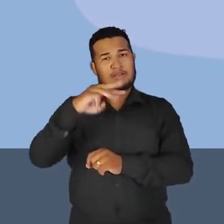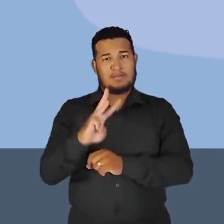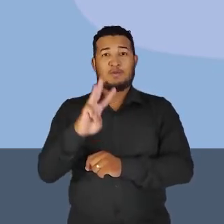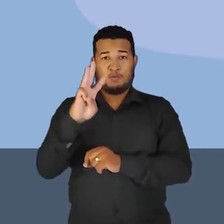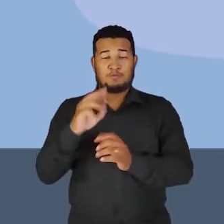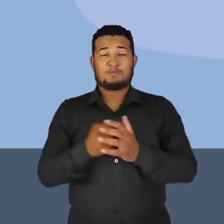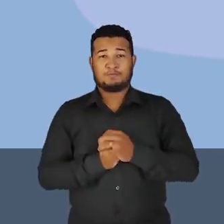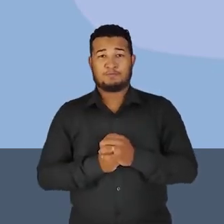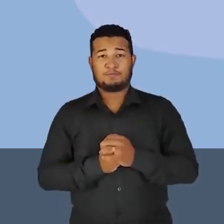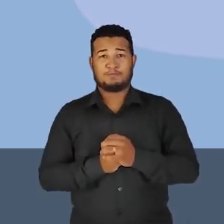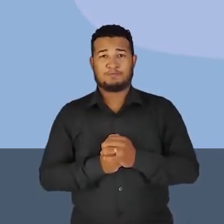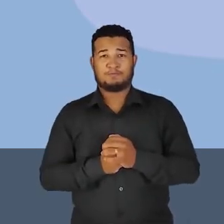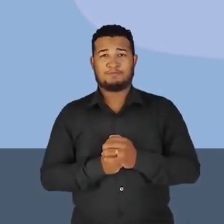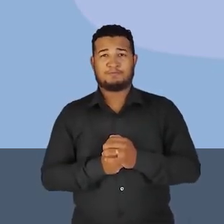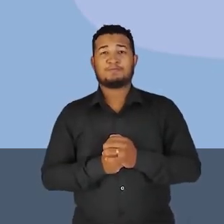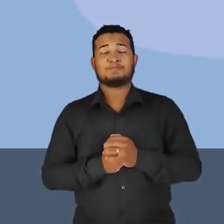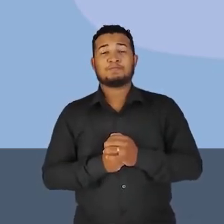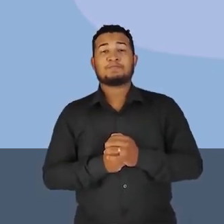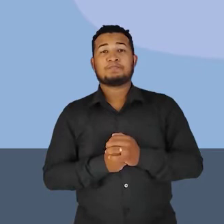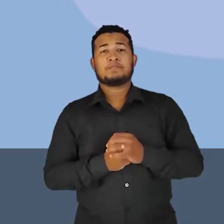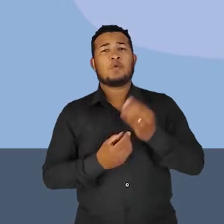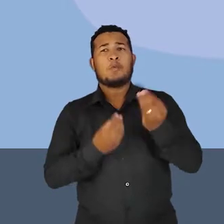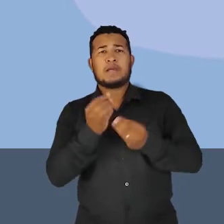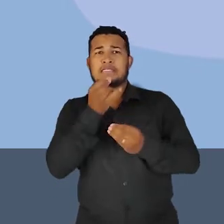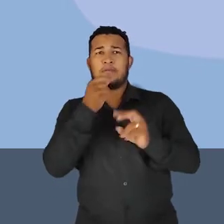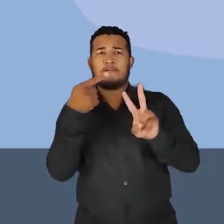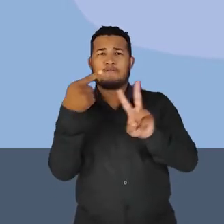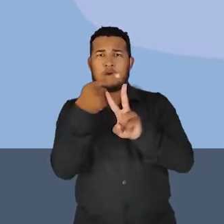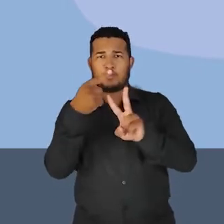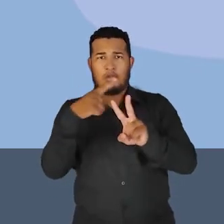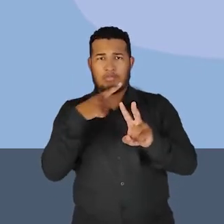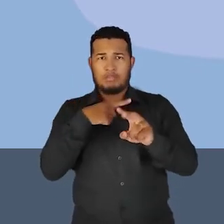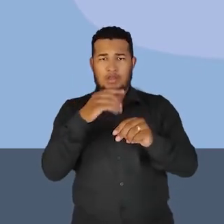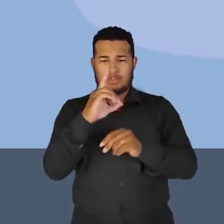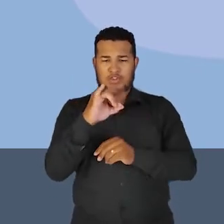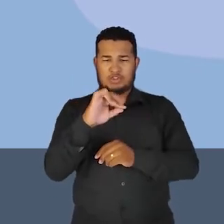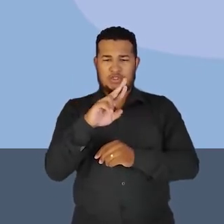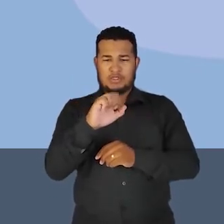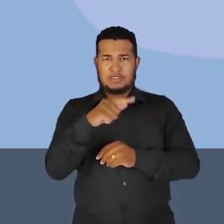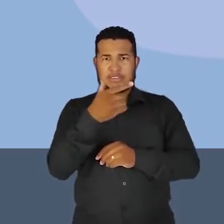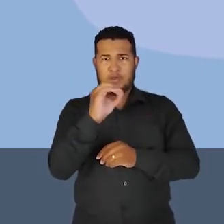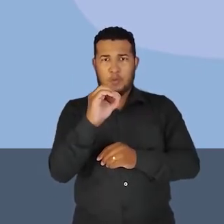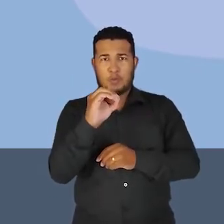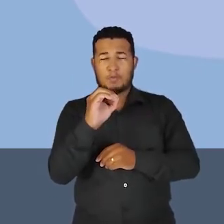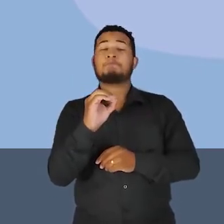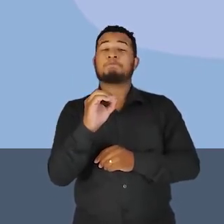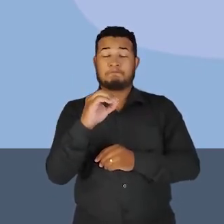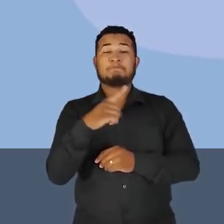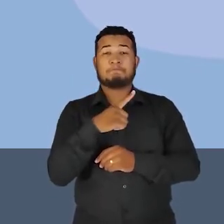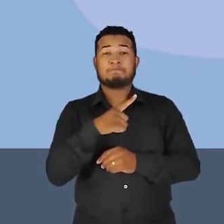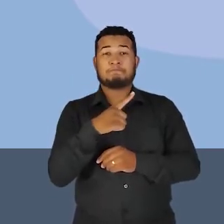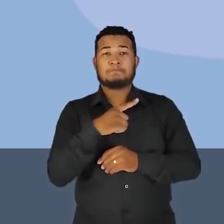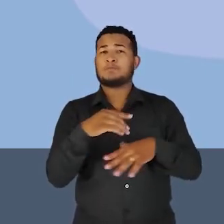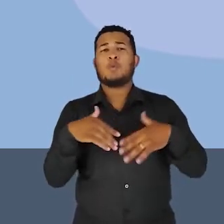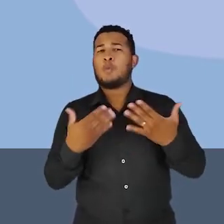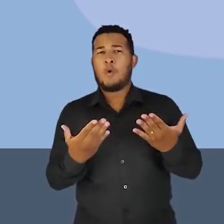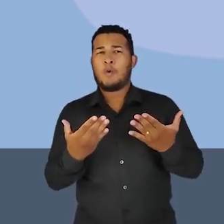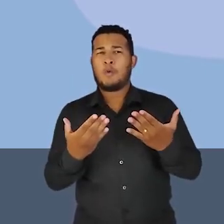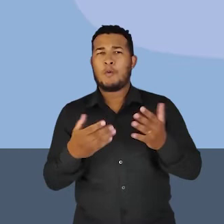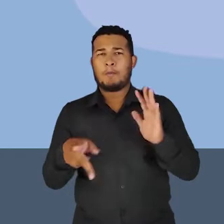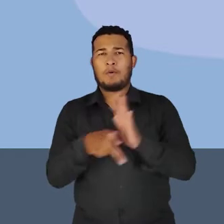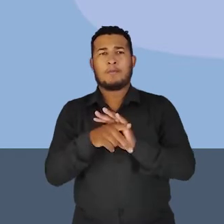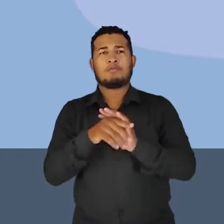newtons. Este vetor resultante tem uma direção? Sim, tem. E qual é a direção deste